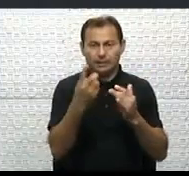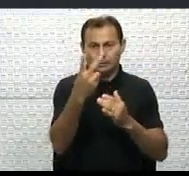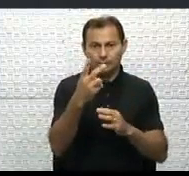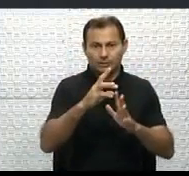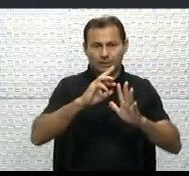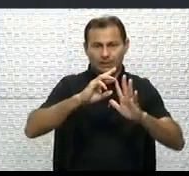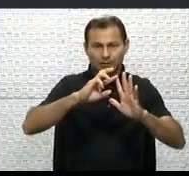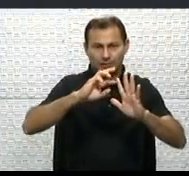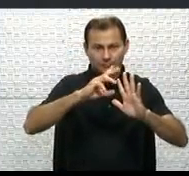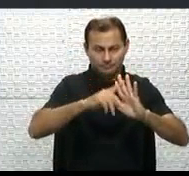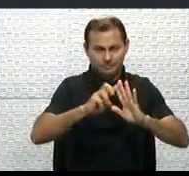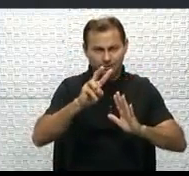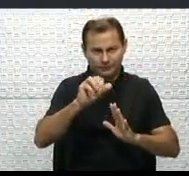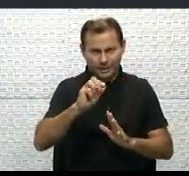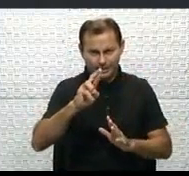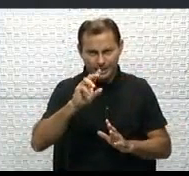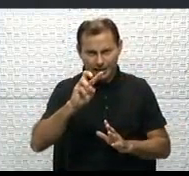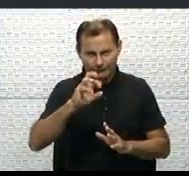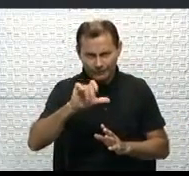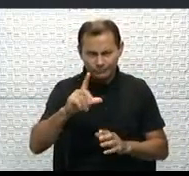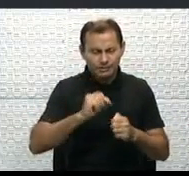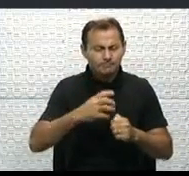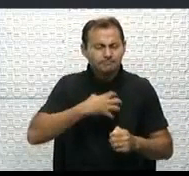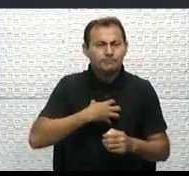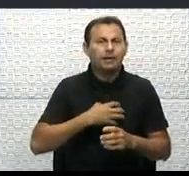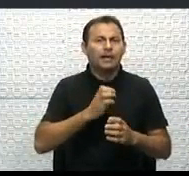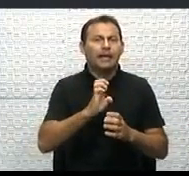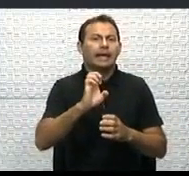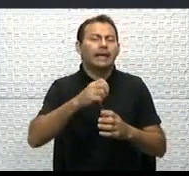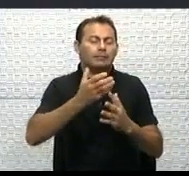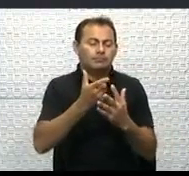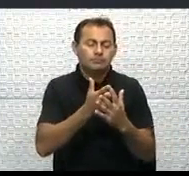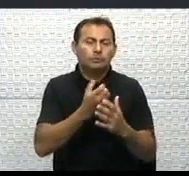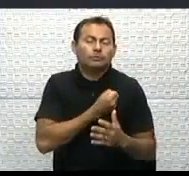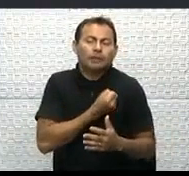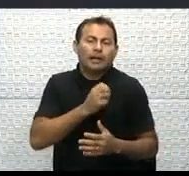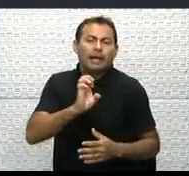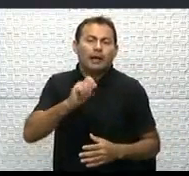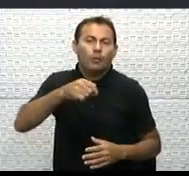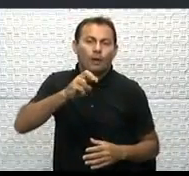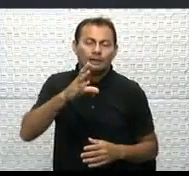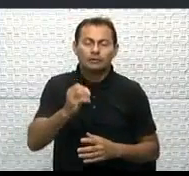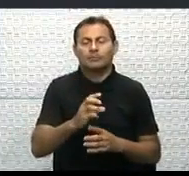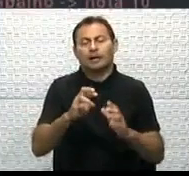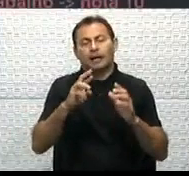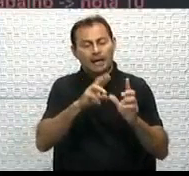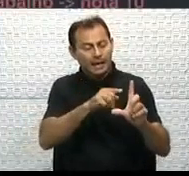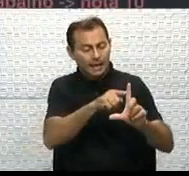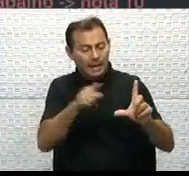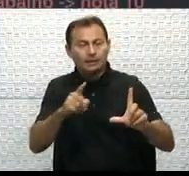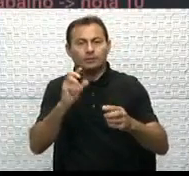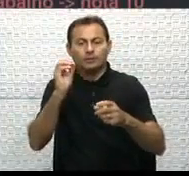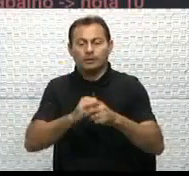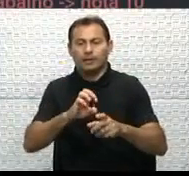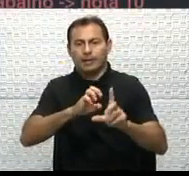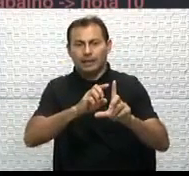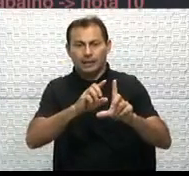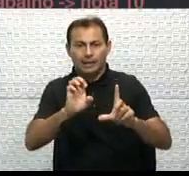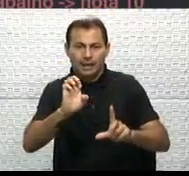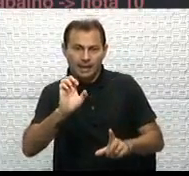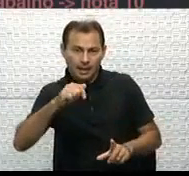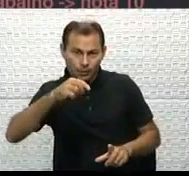duas variáveis, fez sentido determinar uma equação para a reta de regressão. Então, foi só aplicar na equação